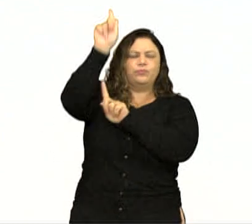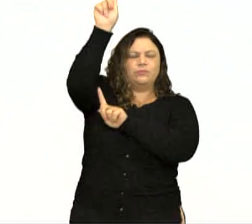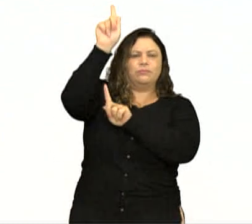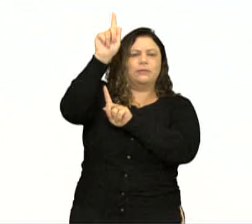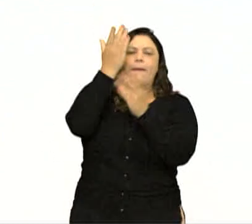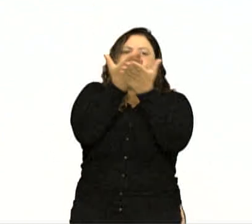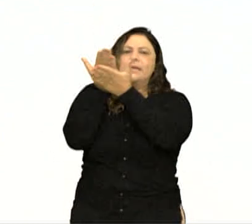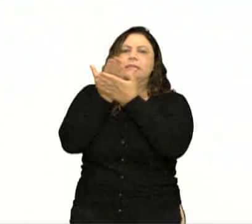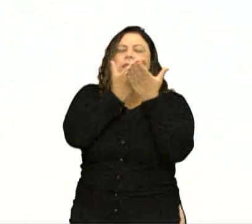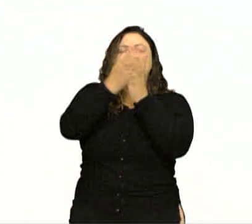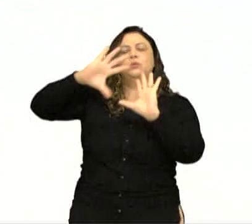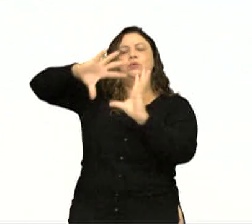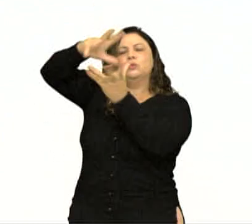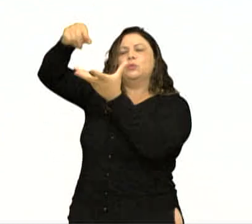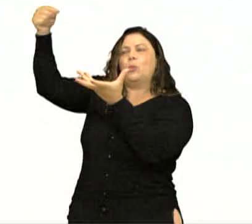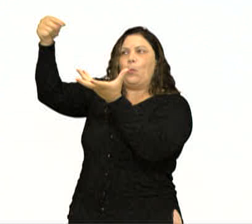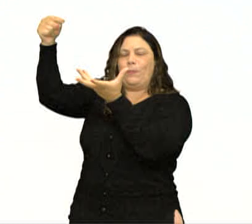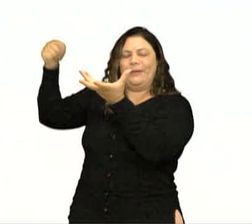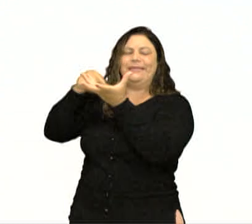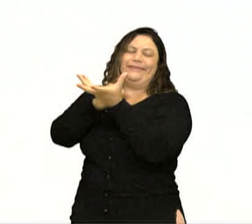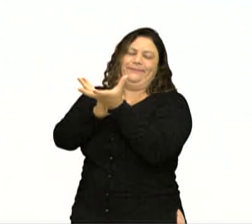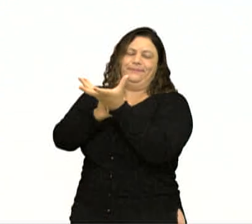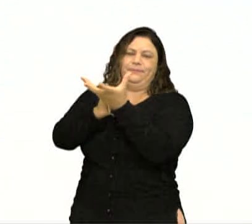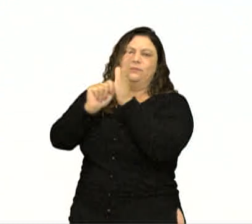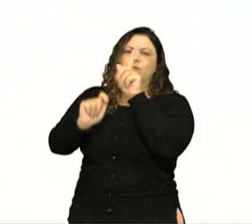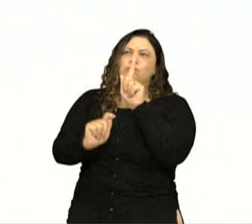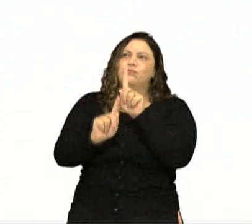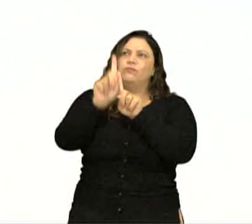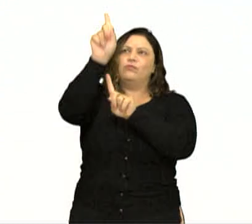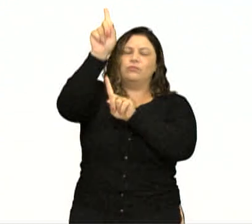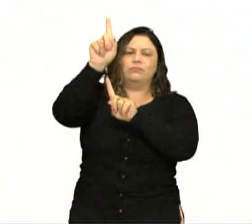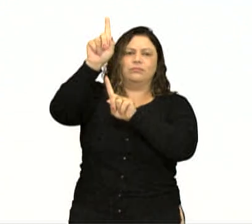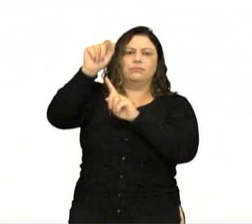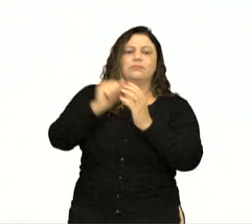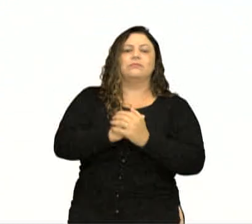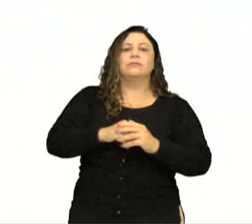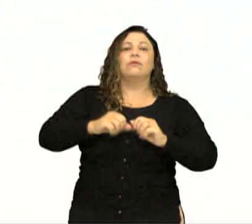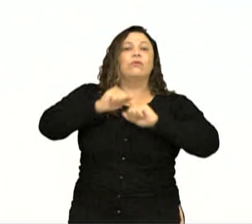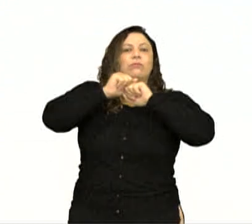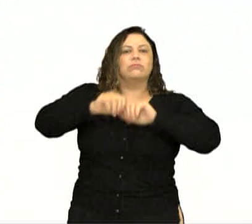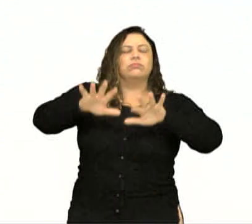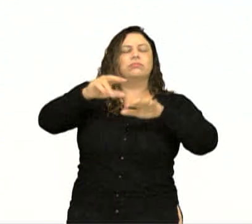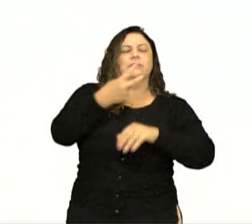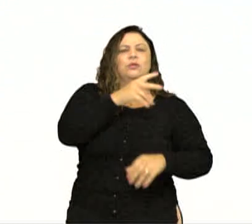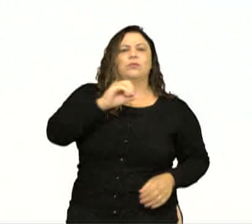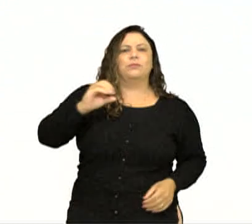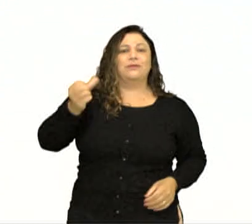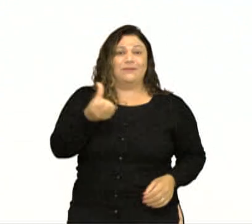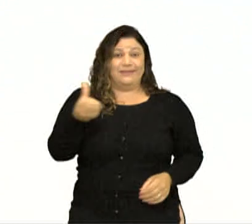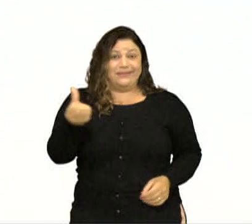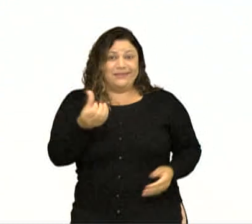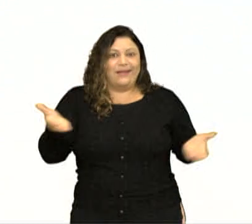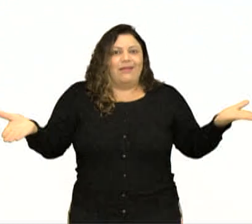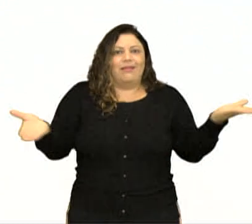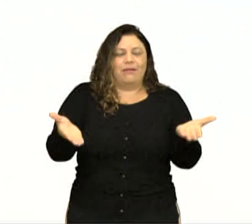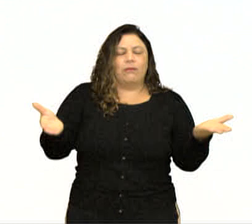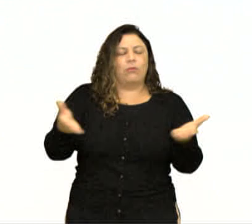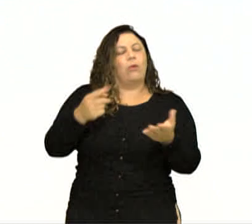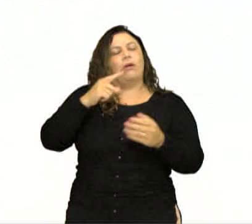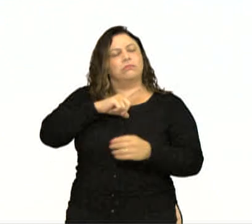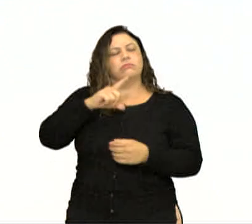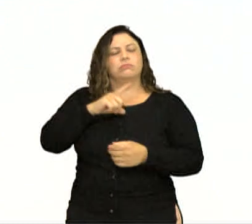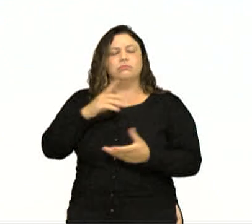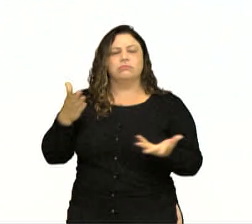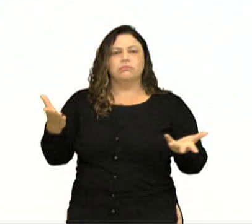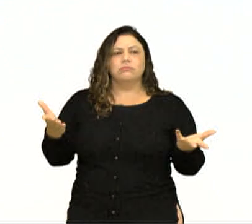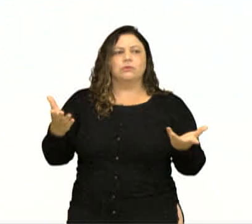um planeta, o Plutão, tá? Ela foi lançada em 2006, atualmente, e atualmente ela se encontra